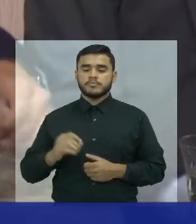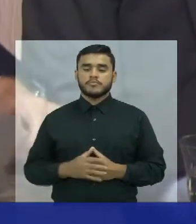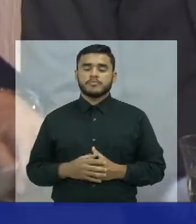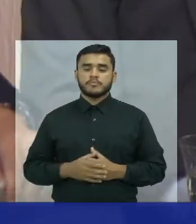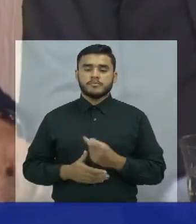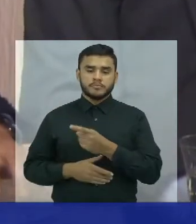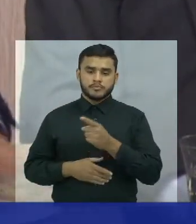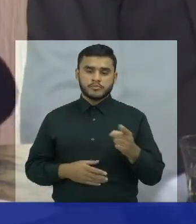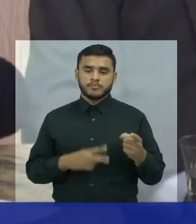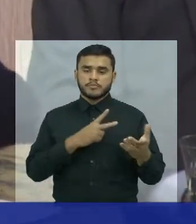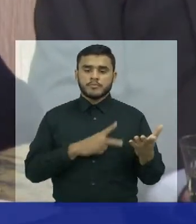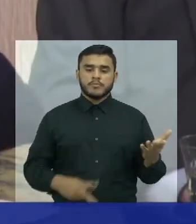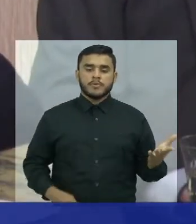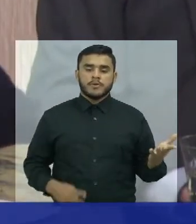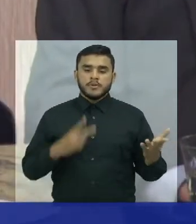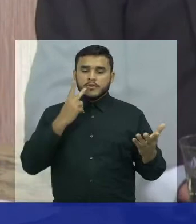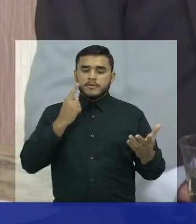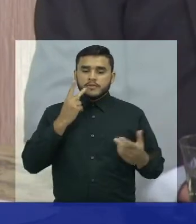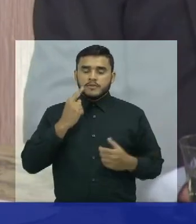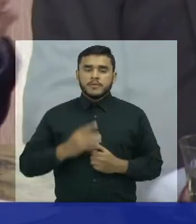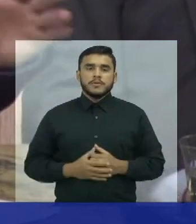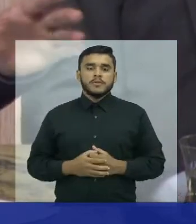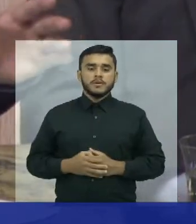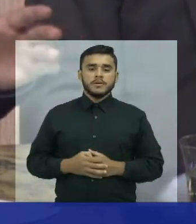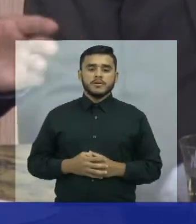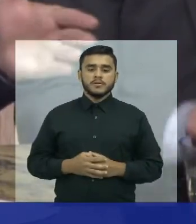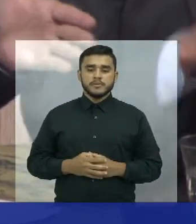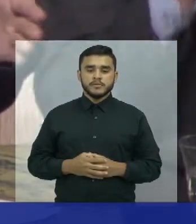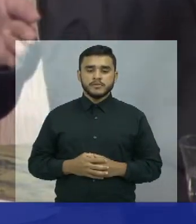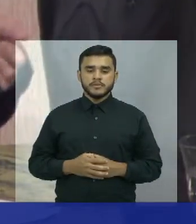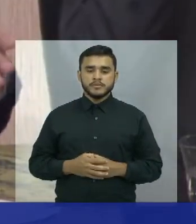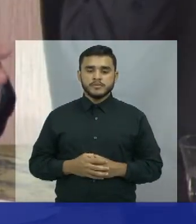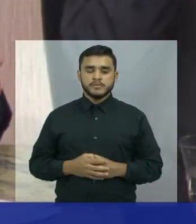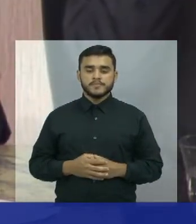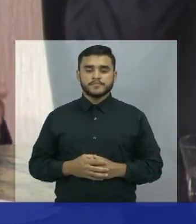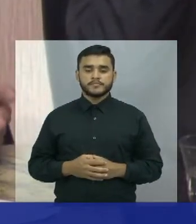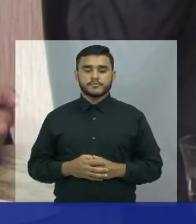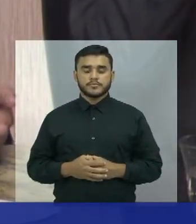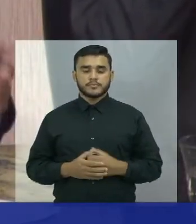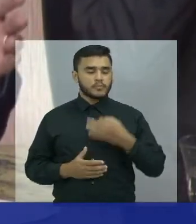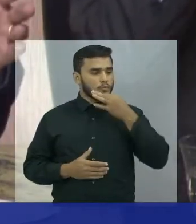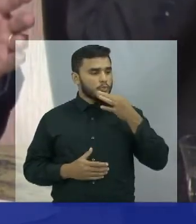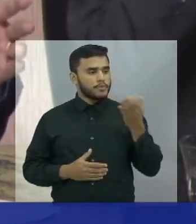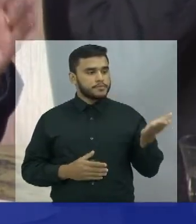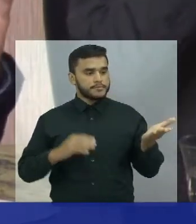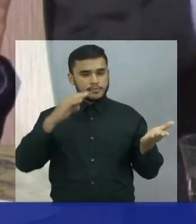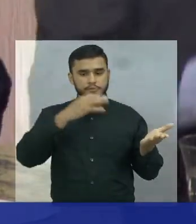vereadores de Fortaleza. Bom, o vereador Guilherme sugeriu.